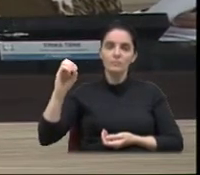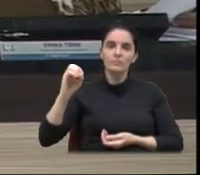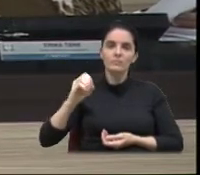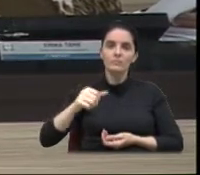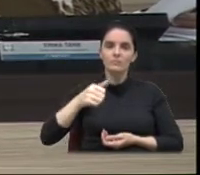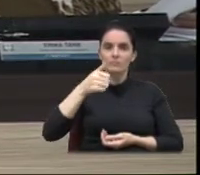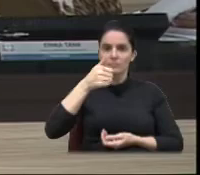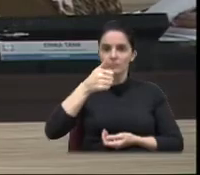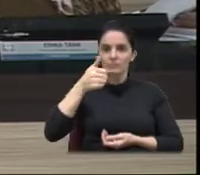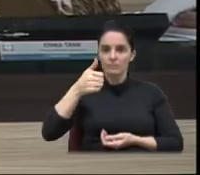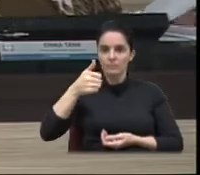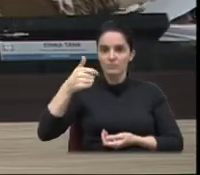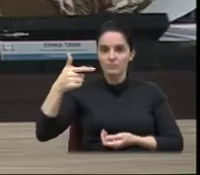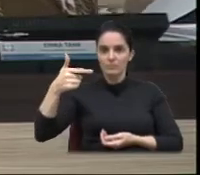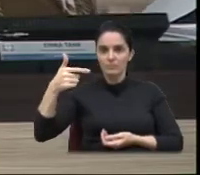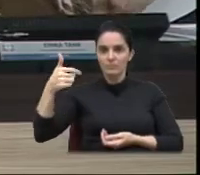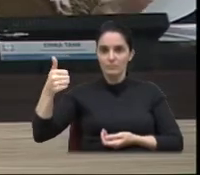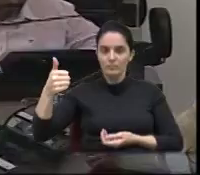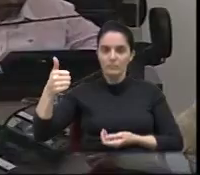1120/17,